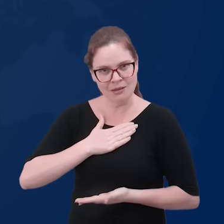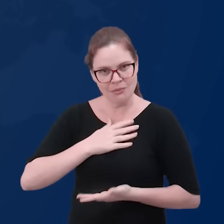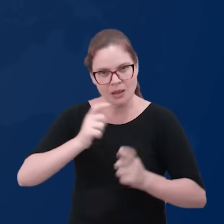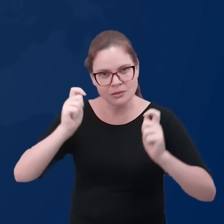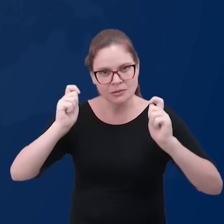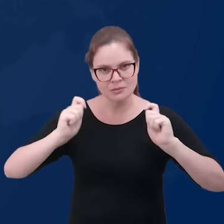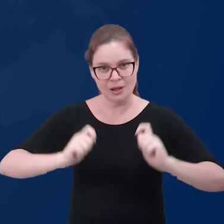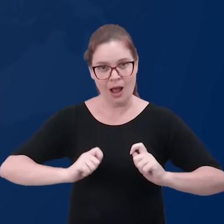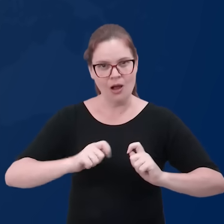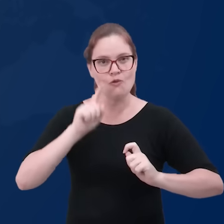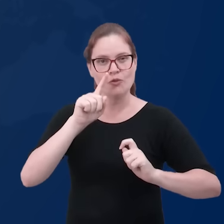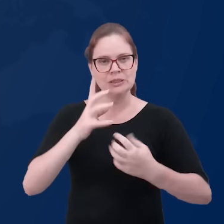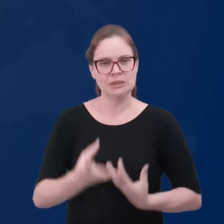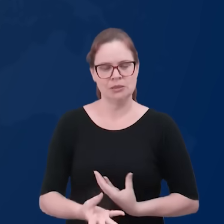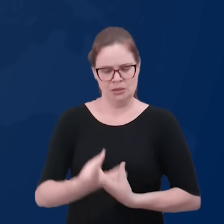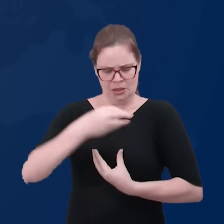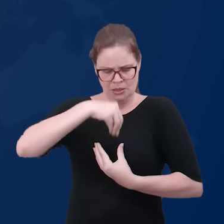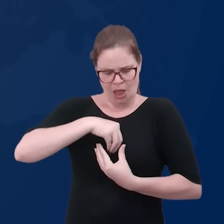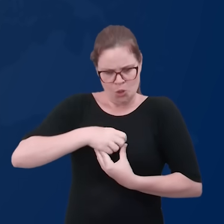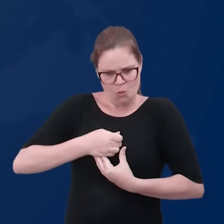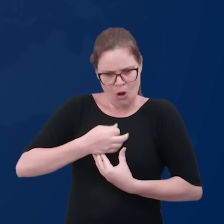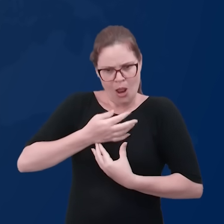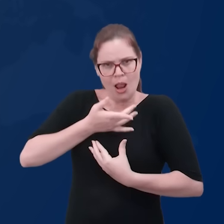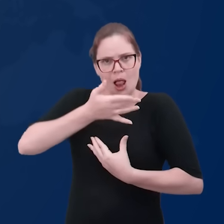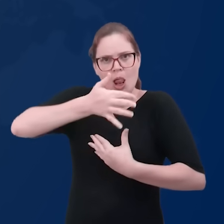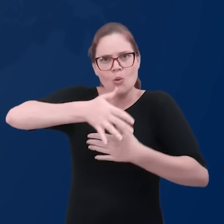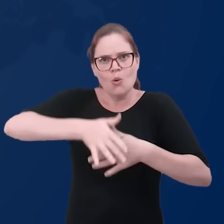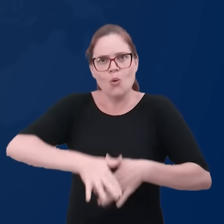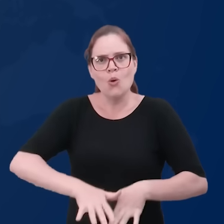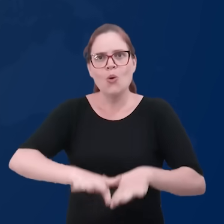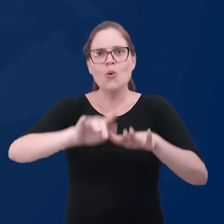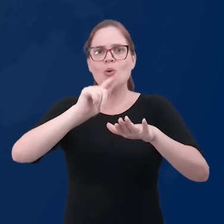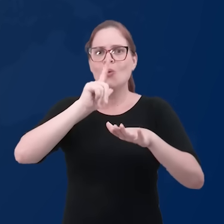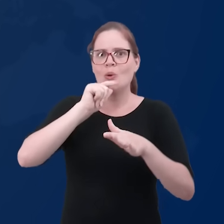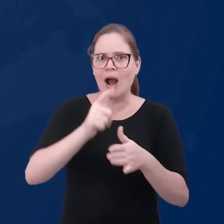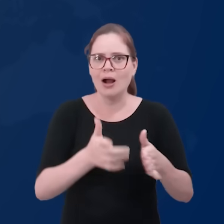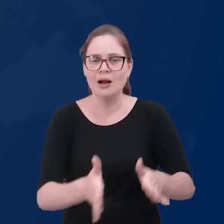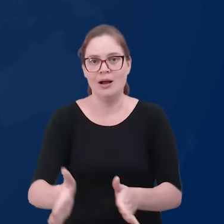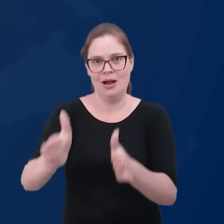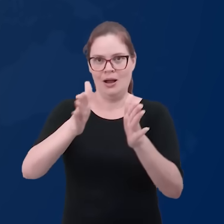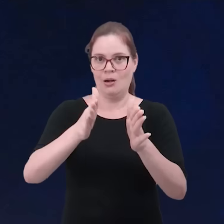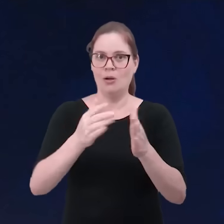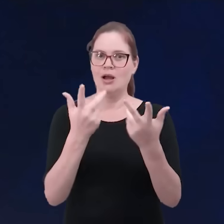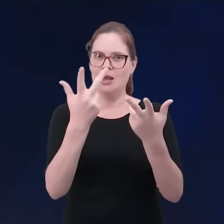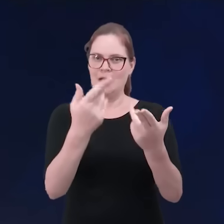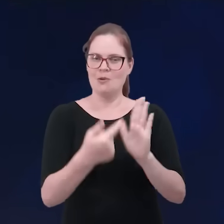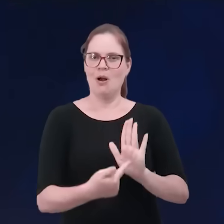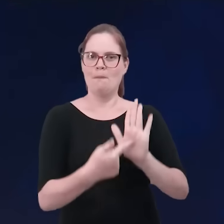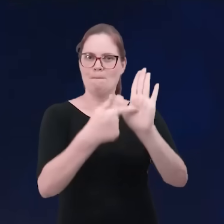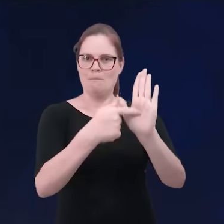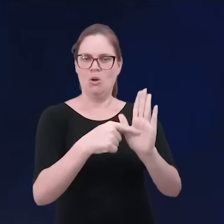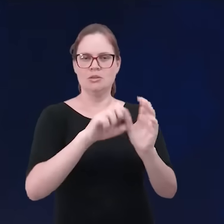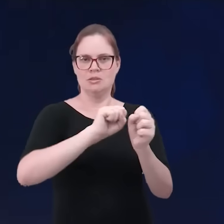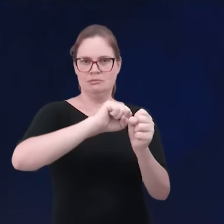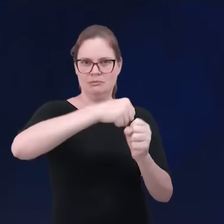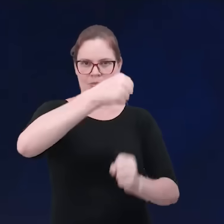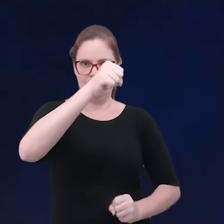Escritura, rios de água viva correrão do seu ventre. Bem, meus